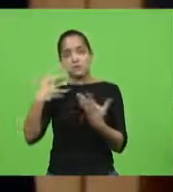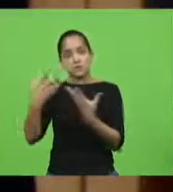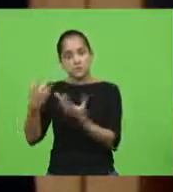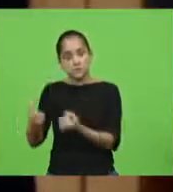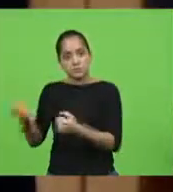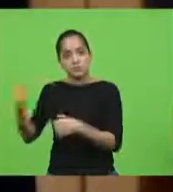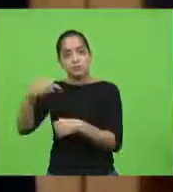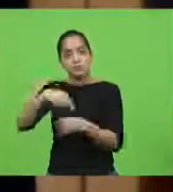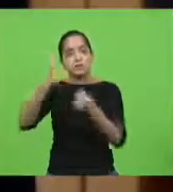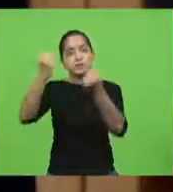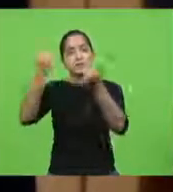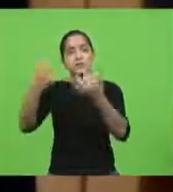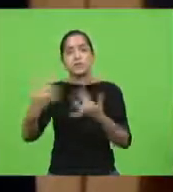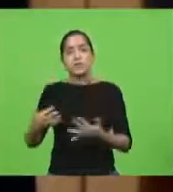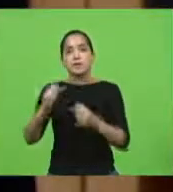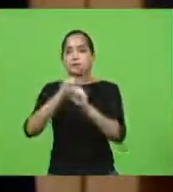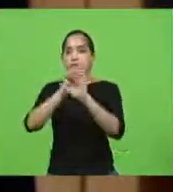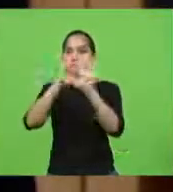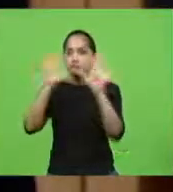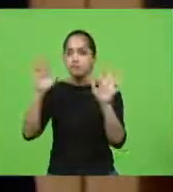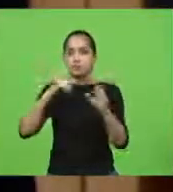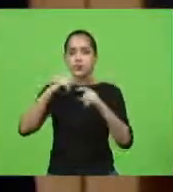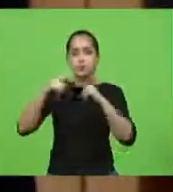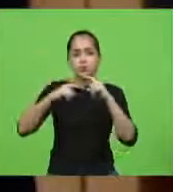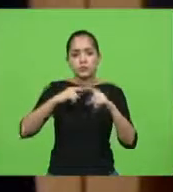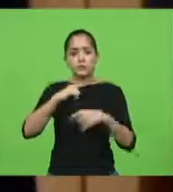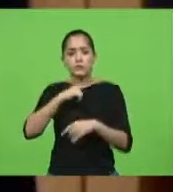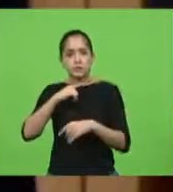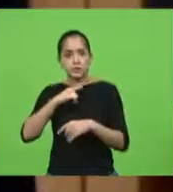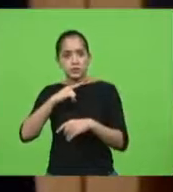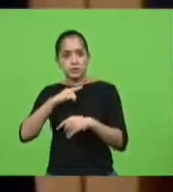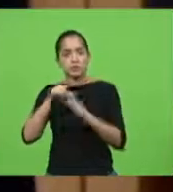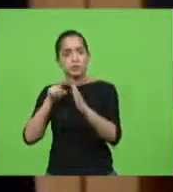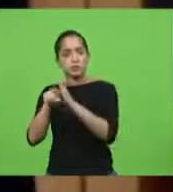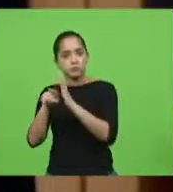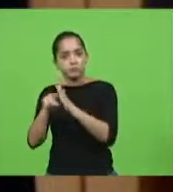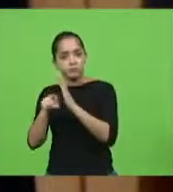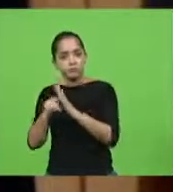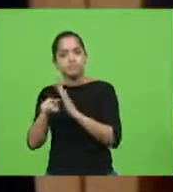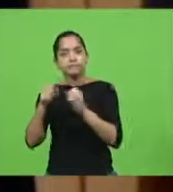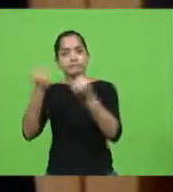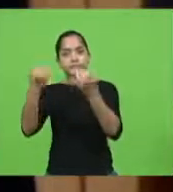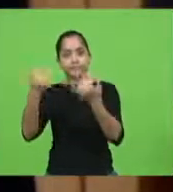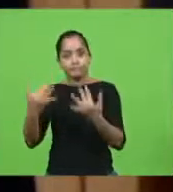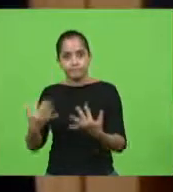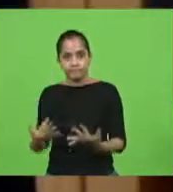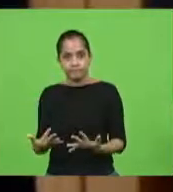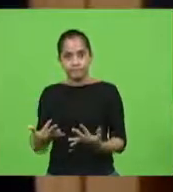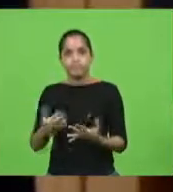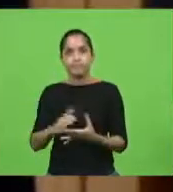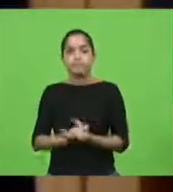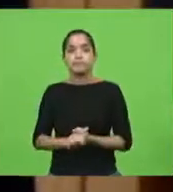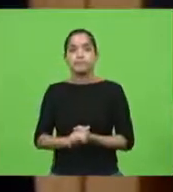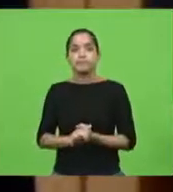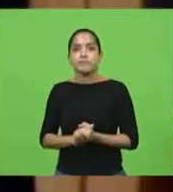aqui nos tirar as dúvidas finais dessa distribuição que foi promovida